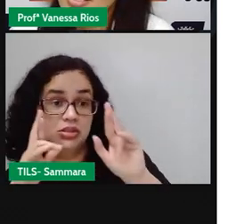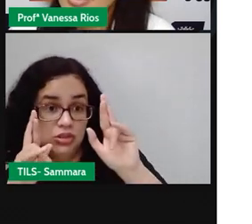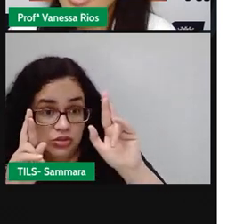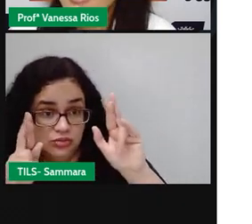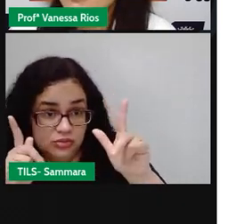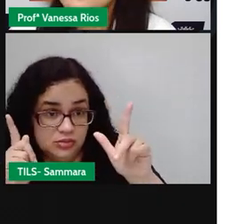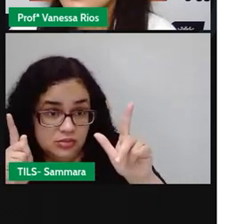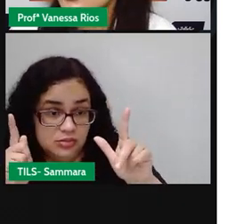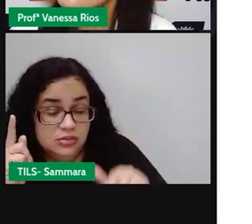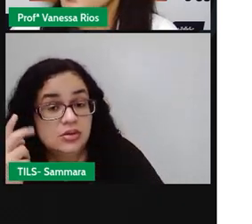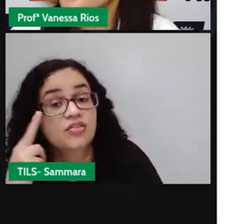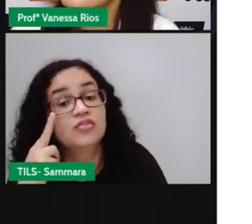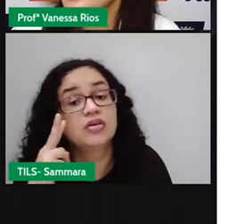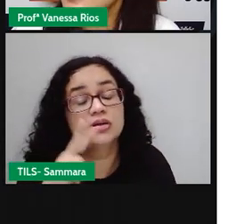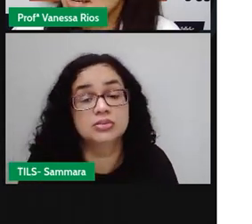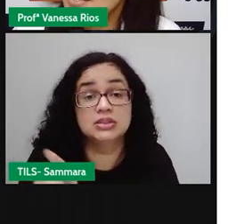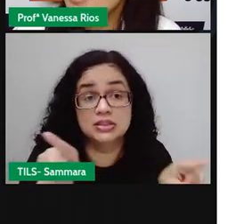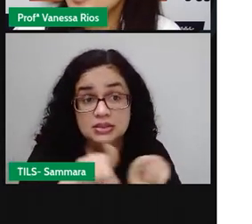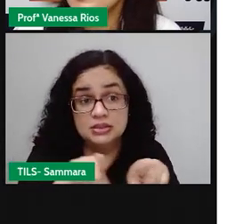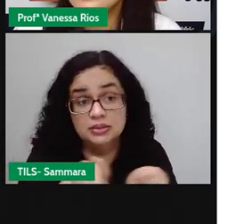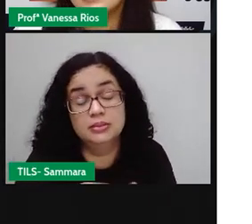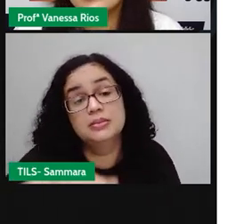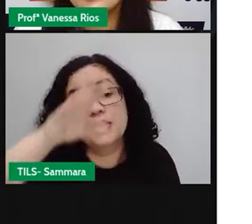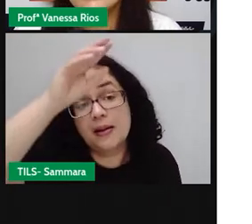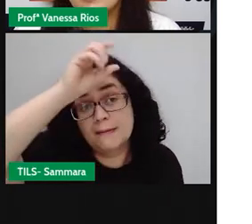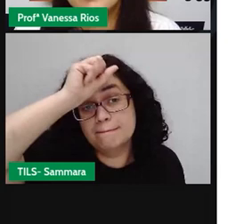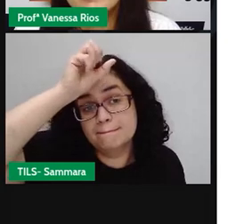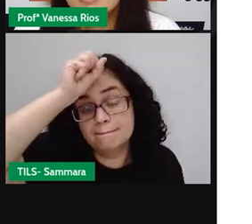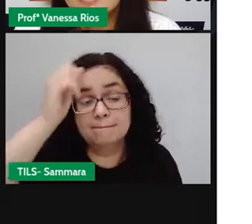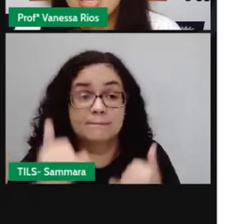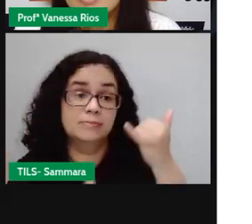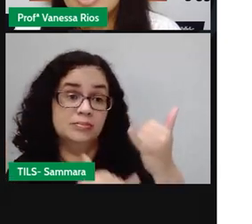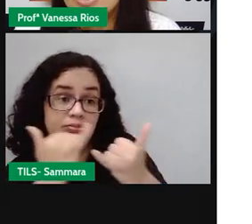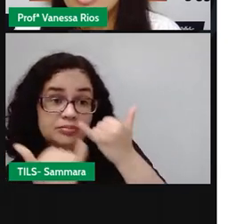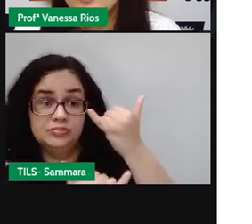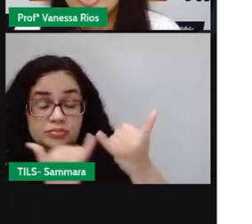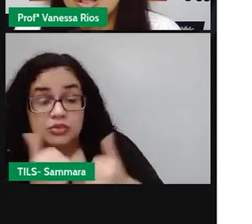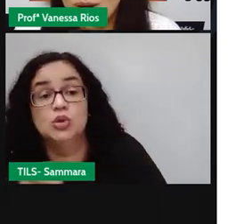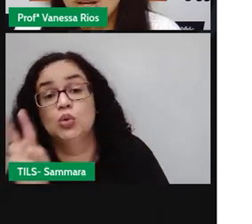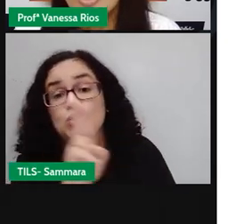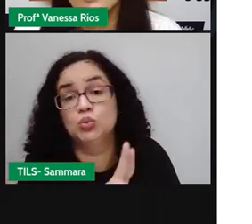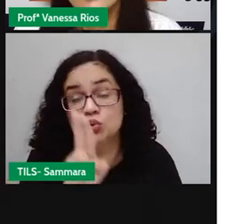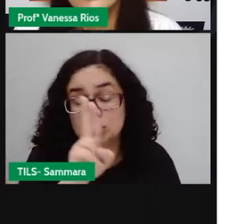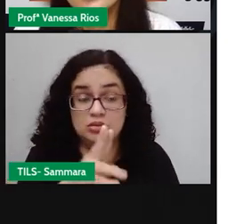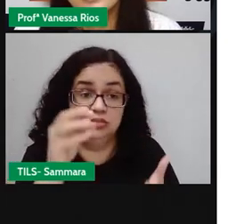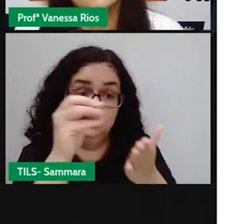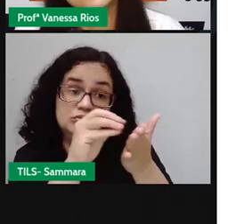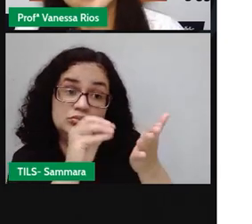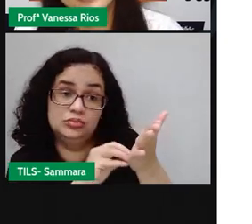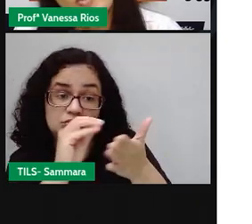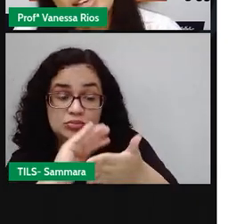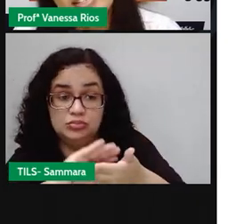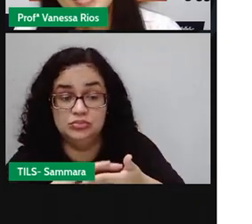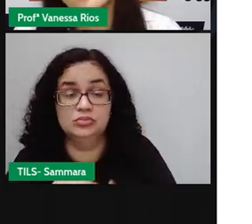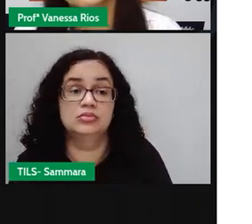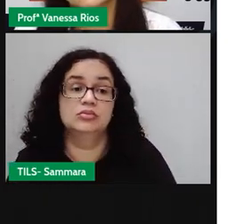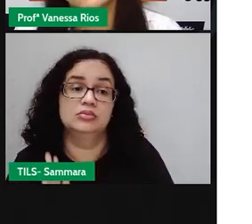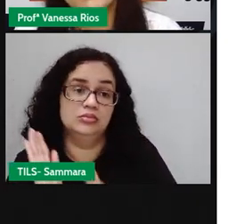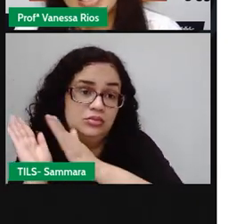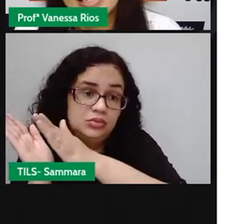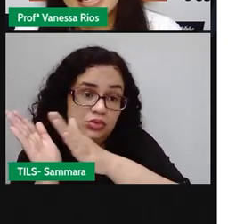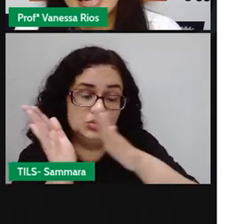diferentes e vimos que a gente pode aprender com os brinquedos. Aprendemos aí usando o dominó, o que é uma